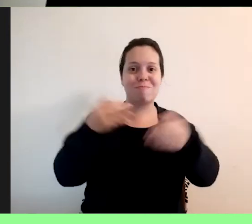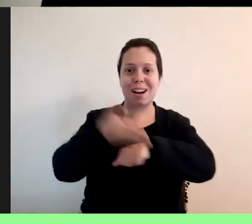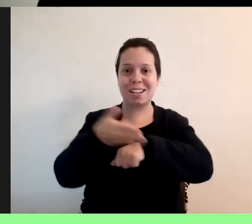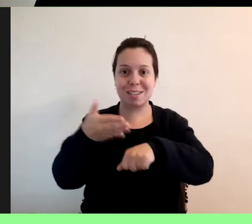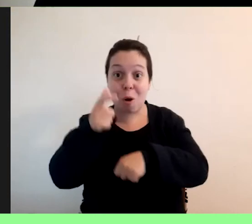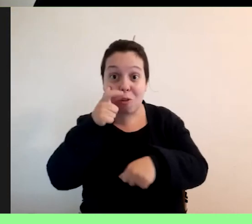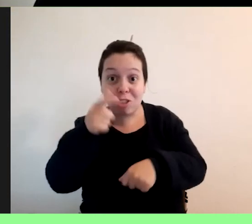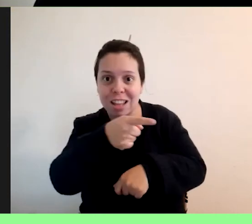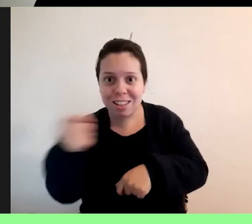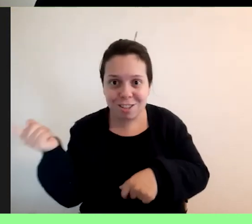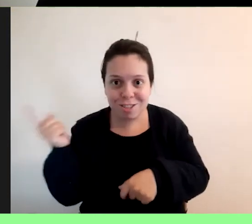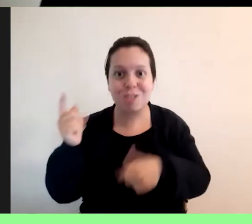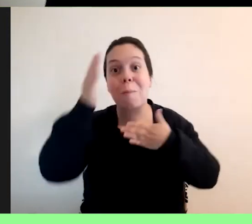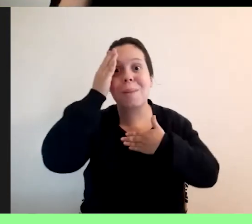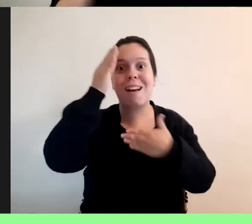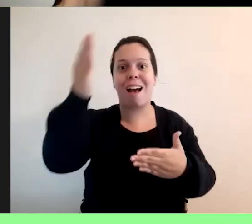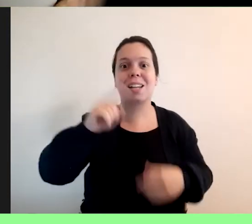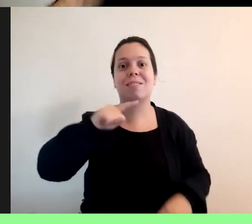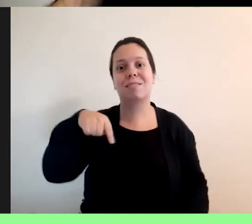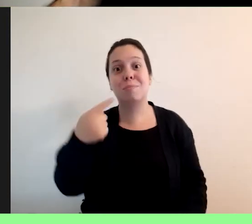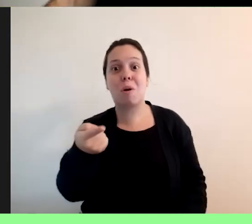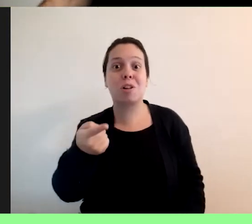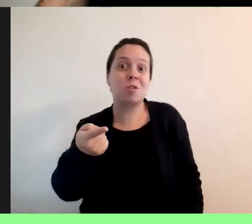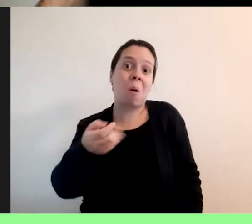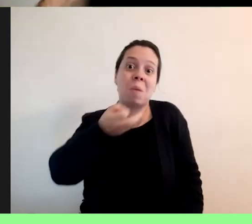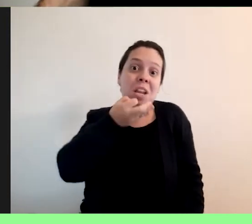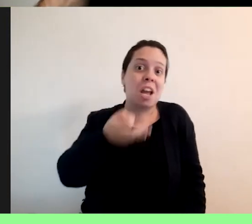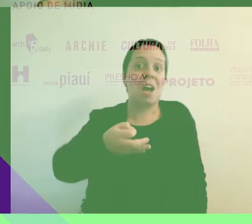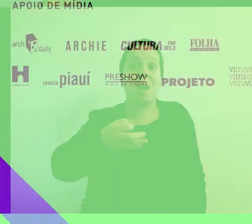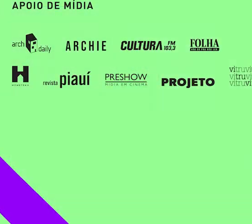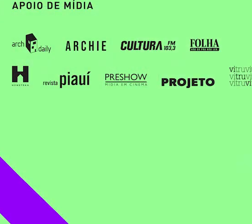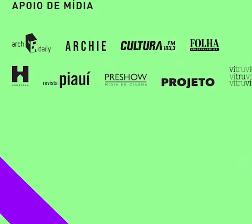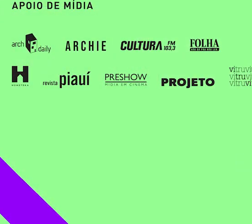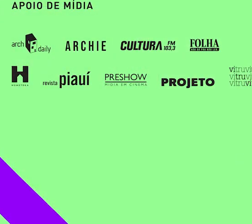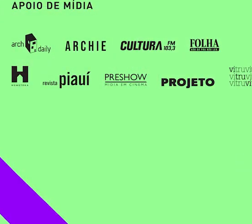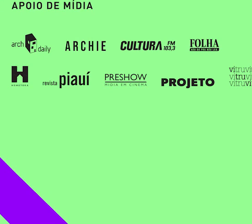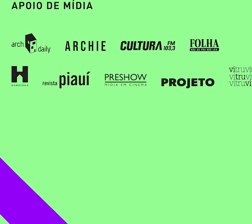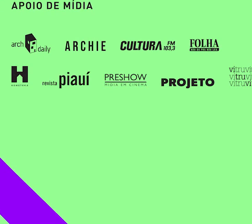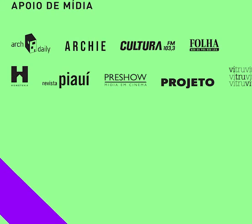compartilhem com a gente aí as impressões todas de vocês, continuem seguindo a gente lá no Instagram.